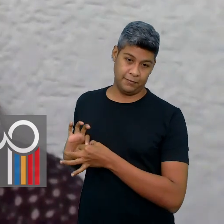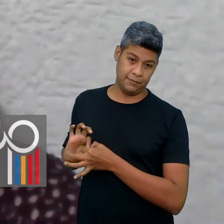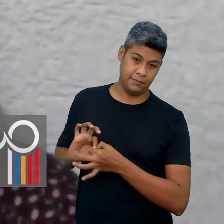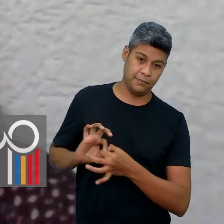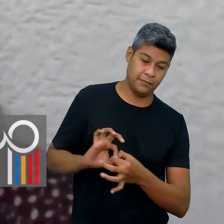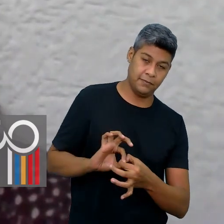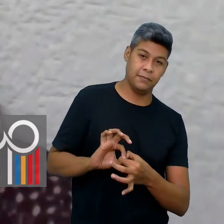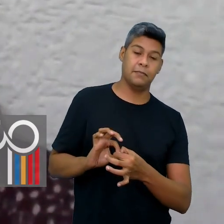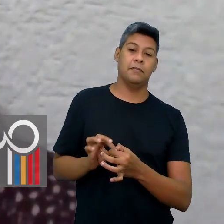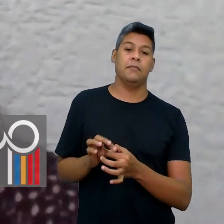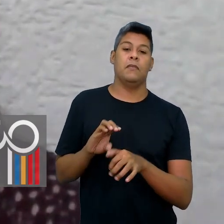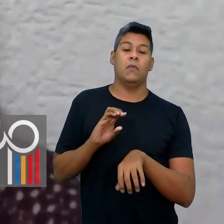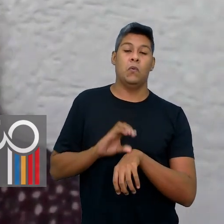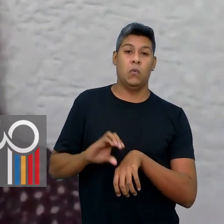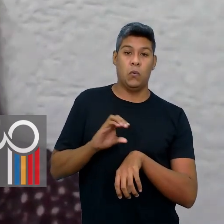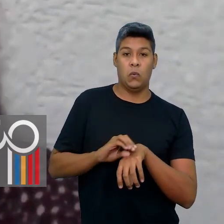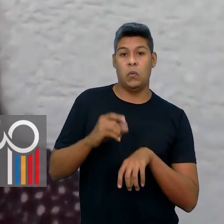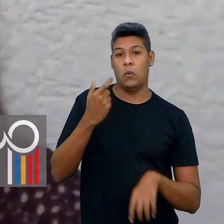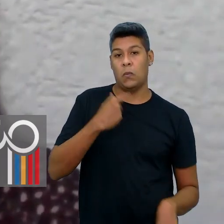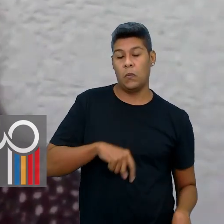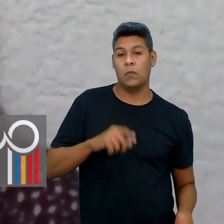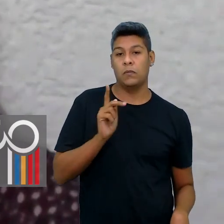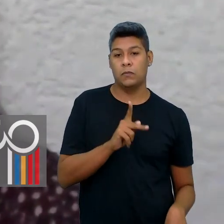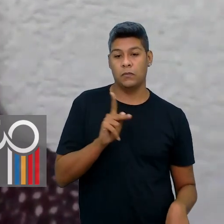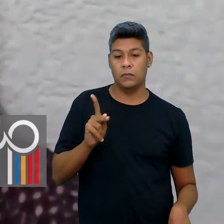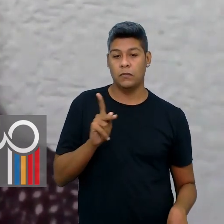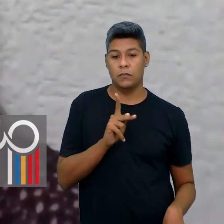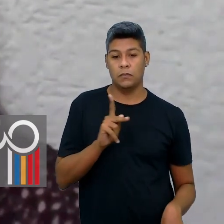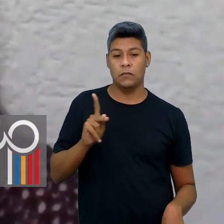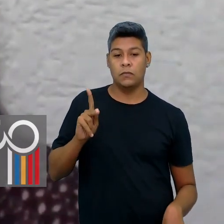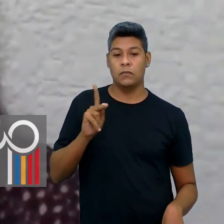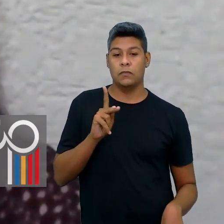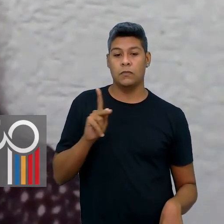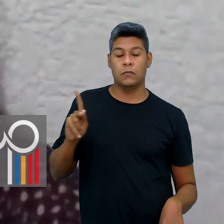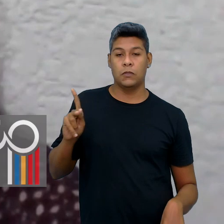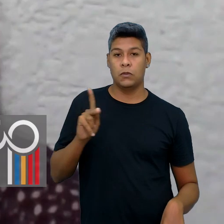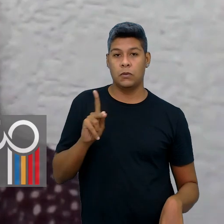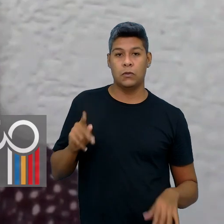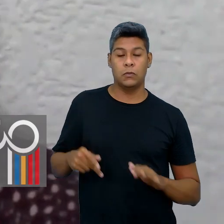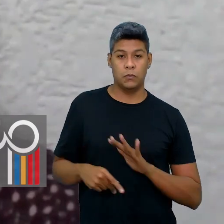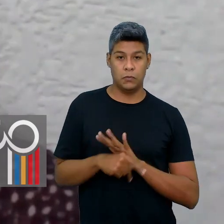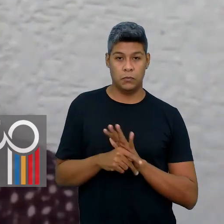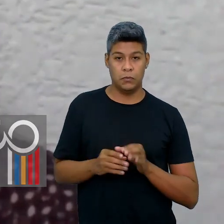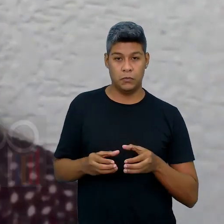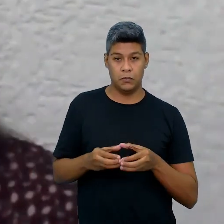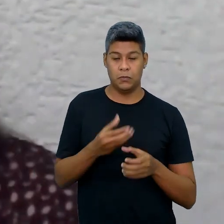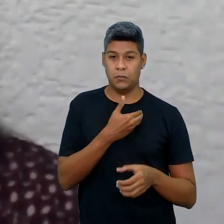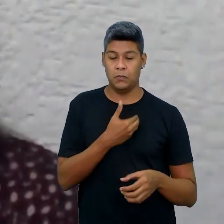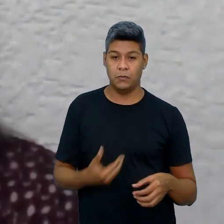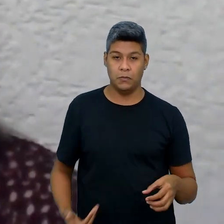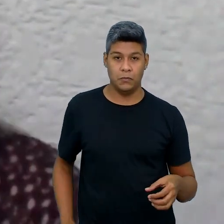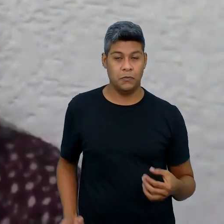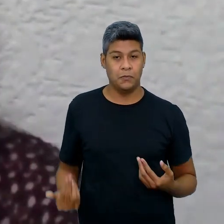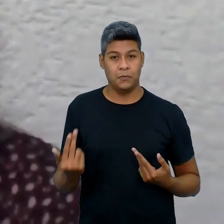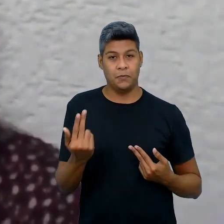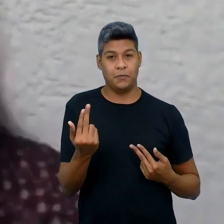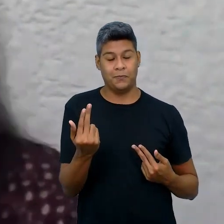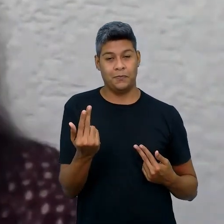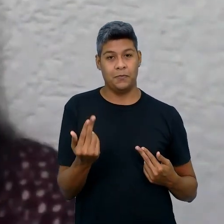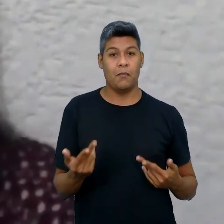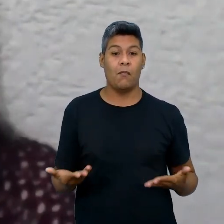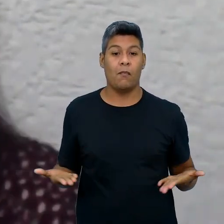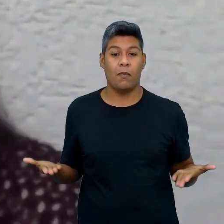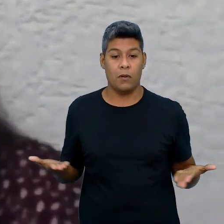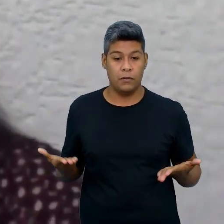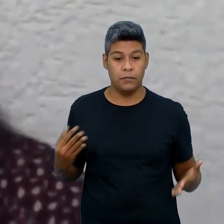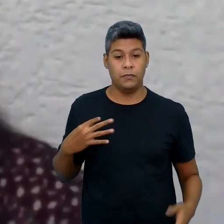nossas formações. Eu sou a professora Nilceia Souza, sou professora da rede, assim como vocês. Hoje eu